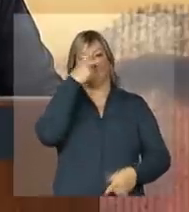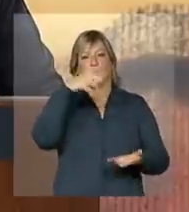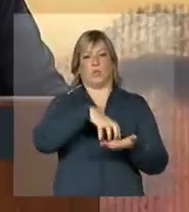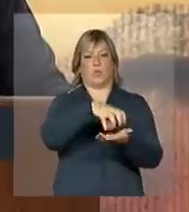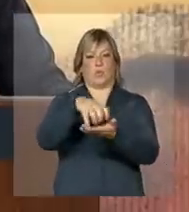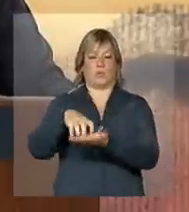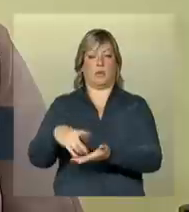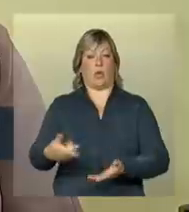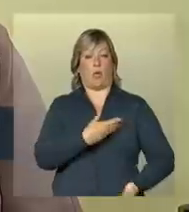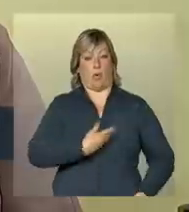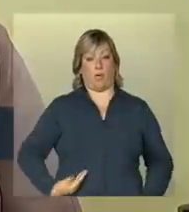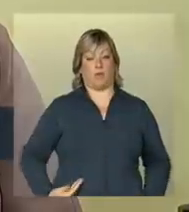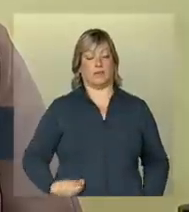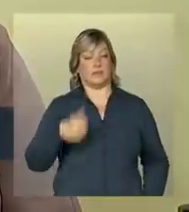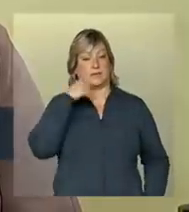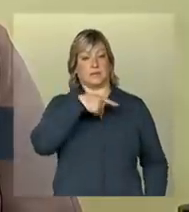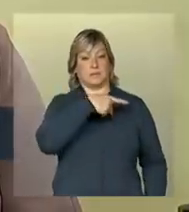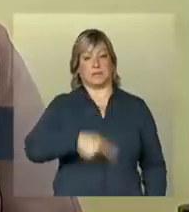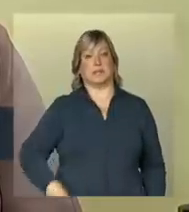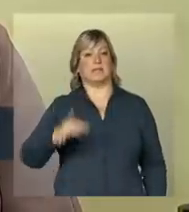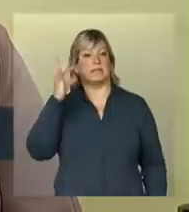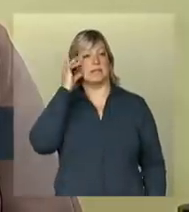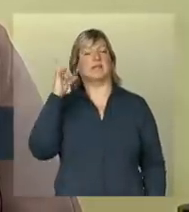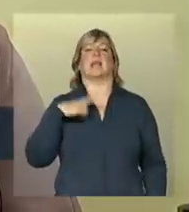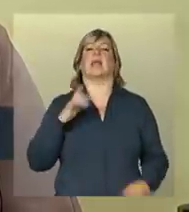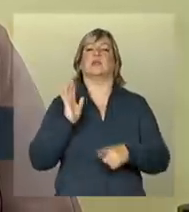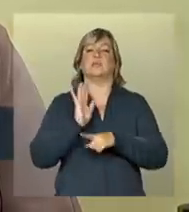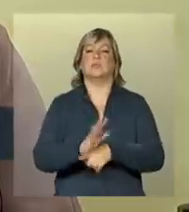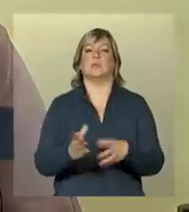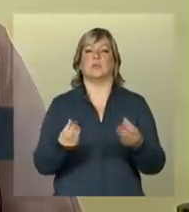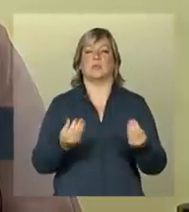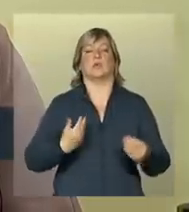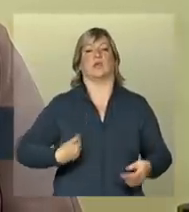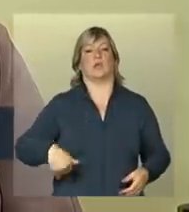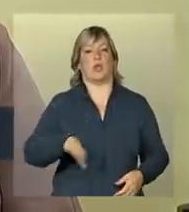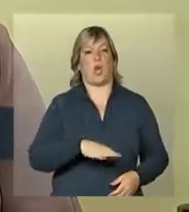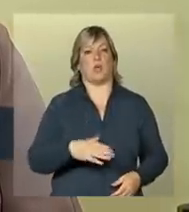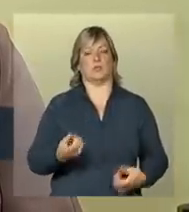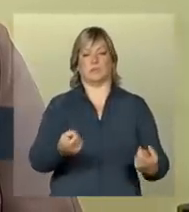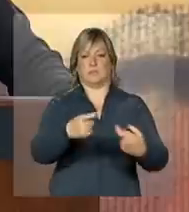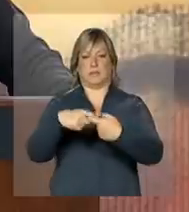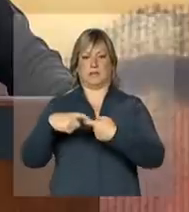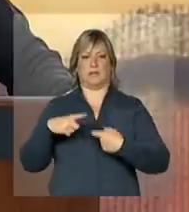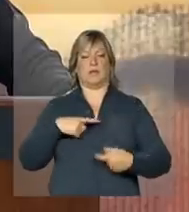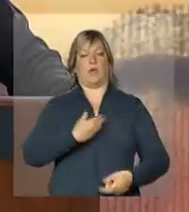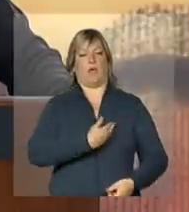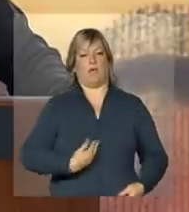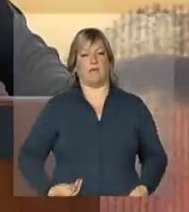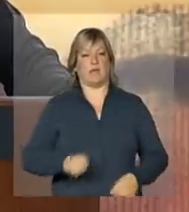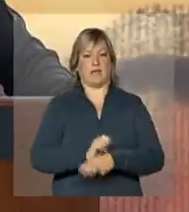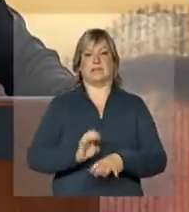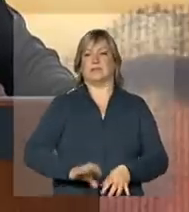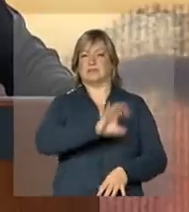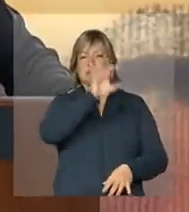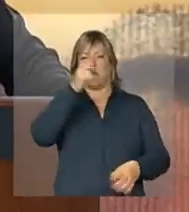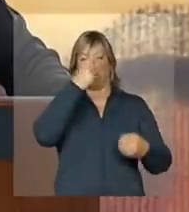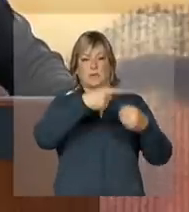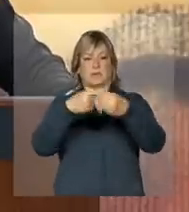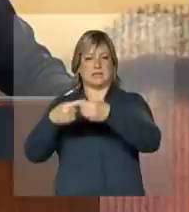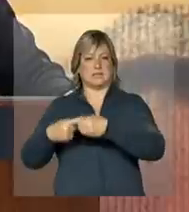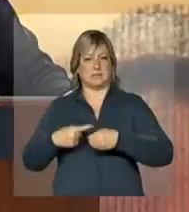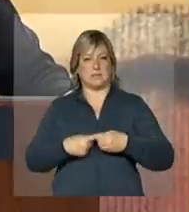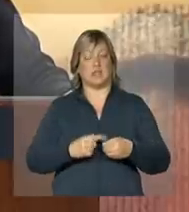presidenta Dilma está apoiando os nossos parceiros que são governos estaduais e governos municipais para que a gente